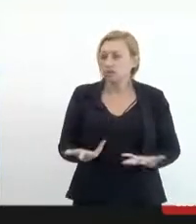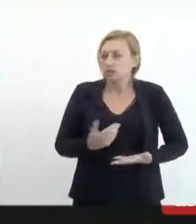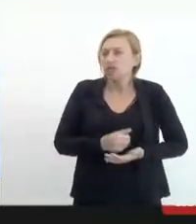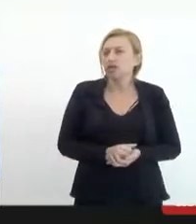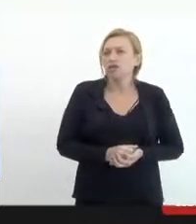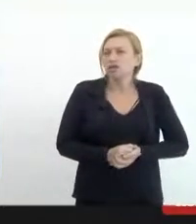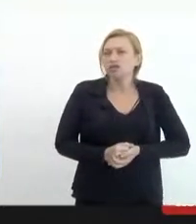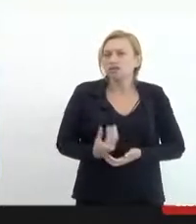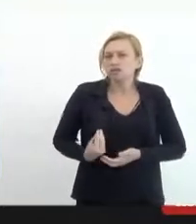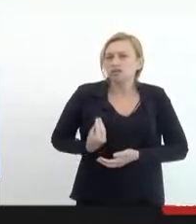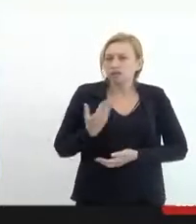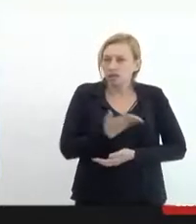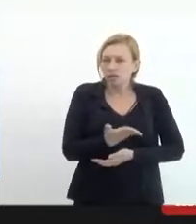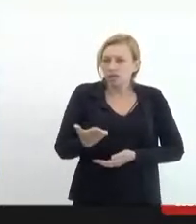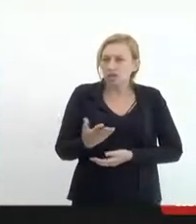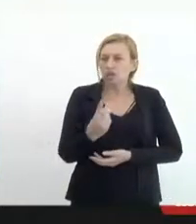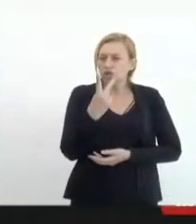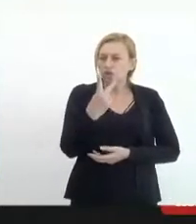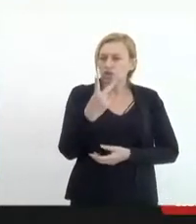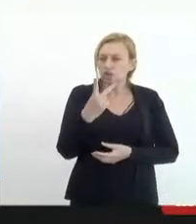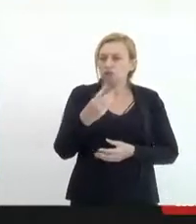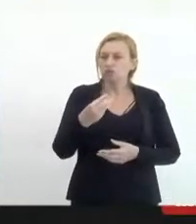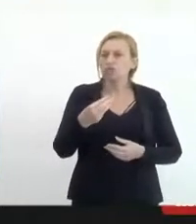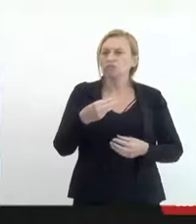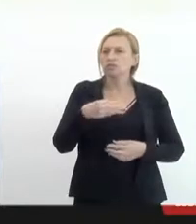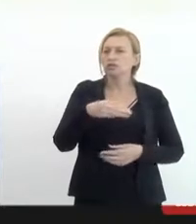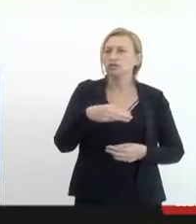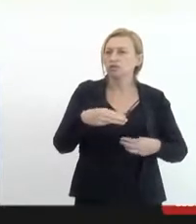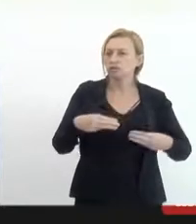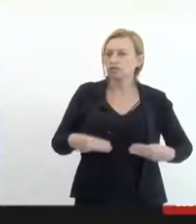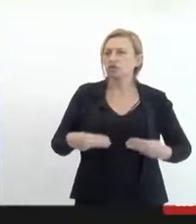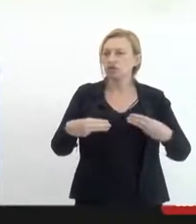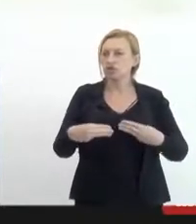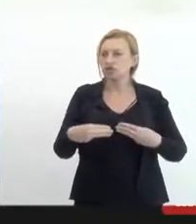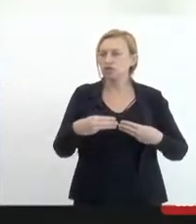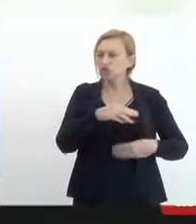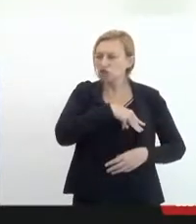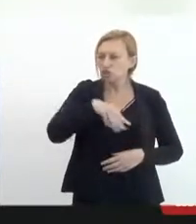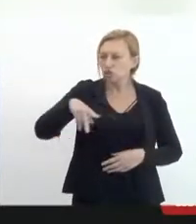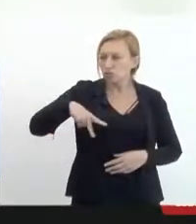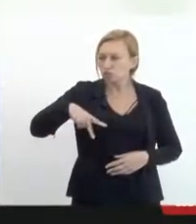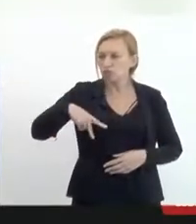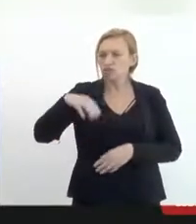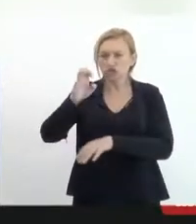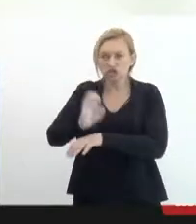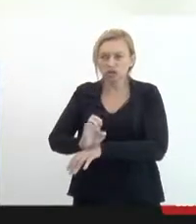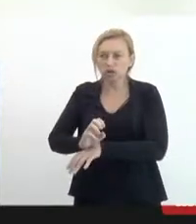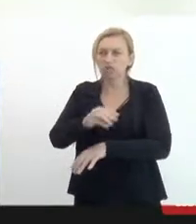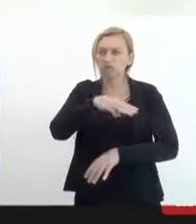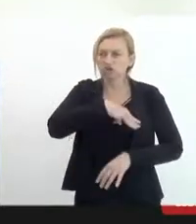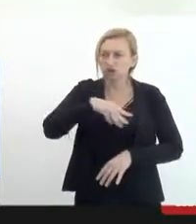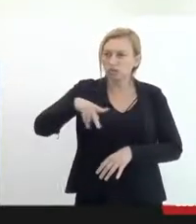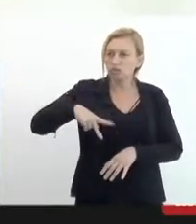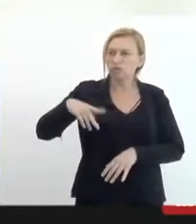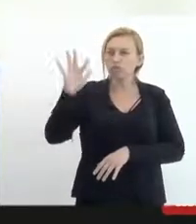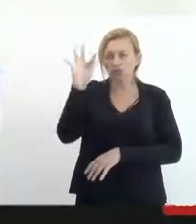aqui os dois ministérios públicos, Ministério Público Estadual, Ministério